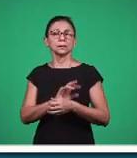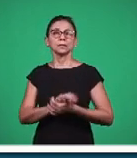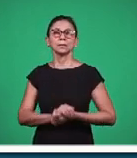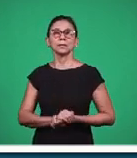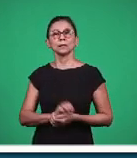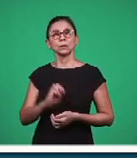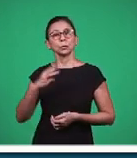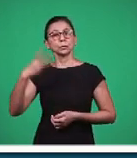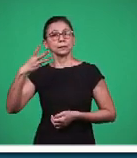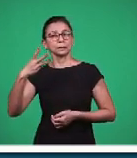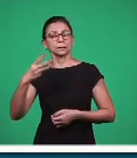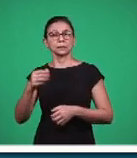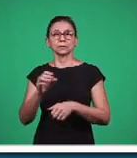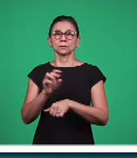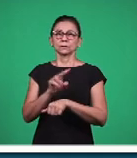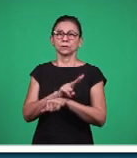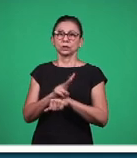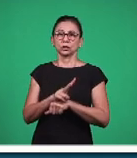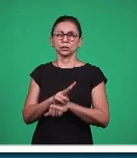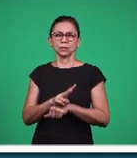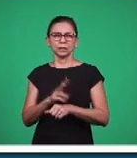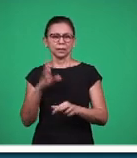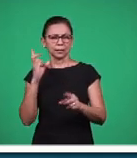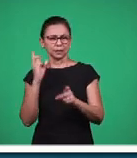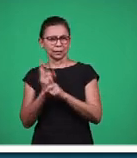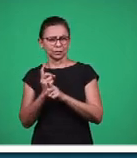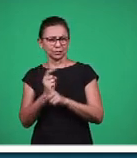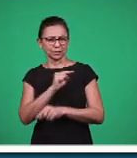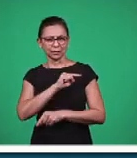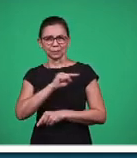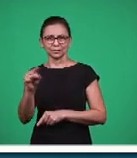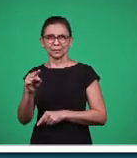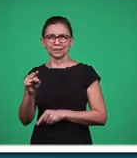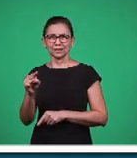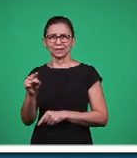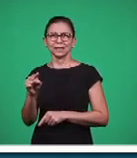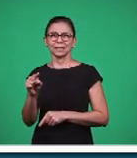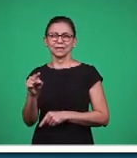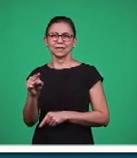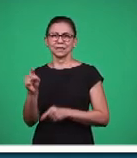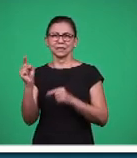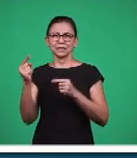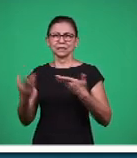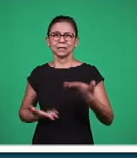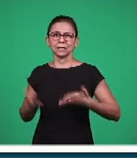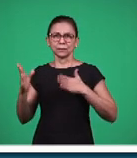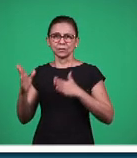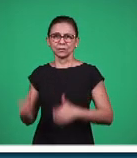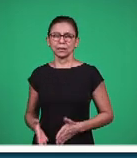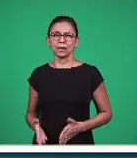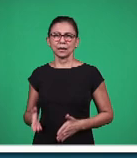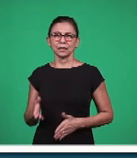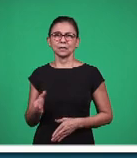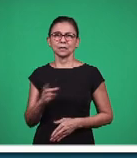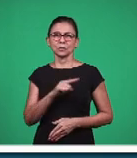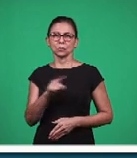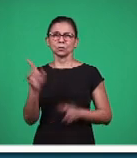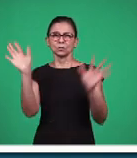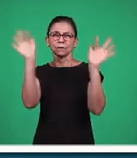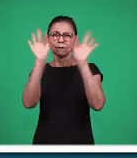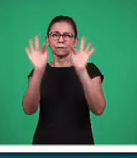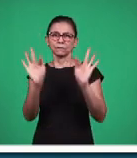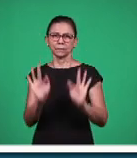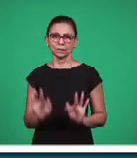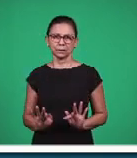achar assim, bem-aventurados são os tais servos. Vamos abrir a participação dos pastores aqui, que estão